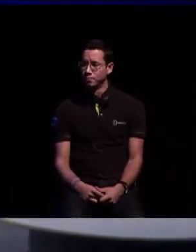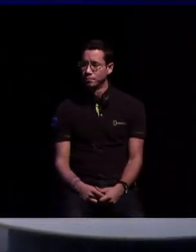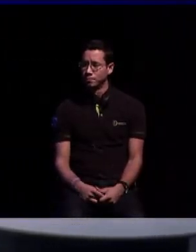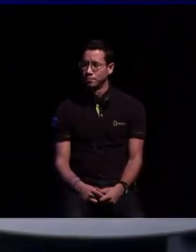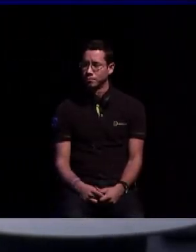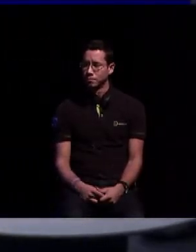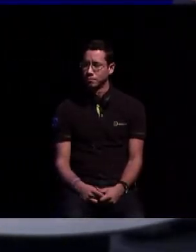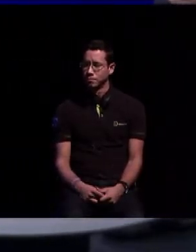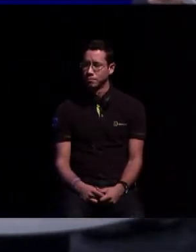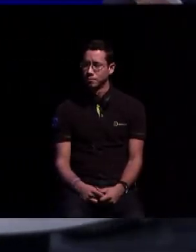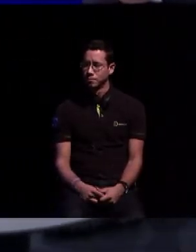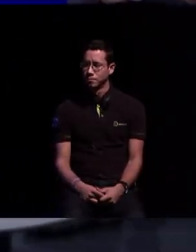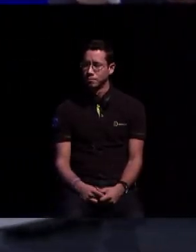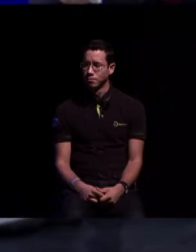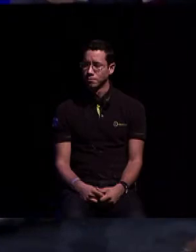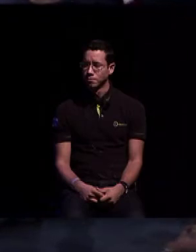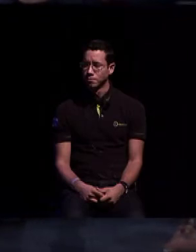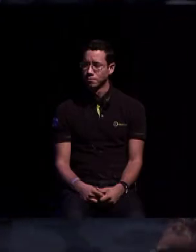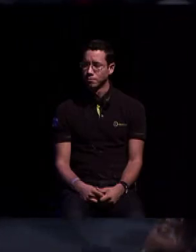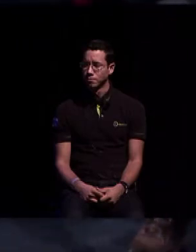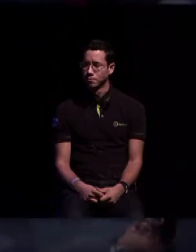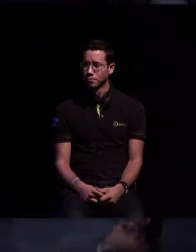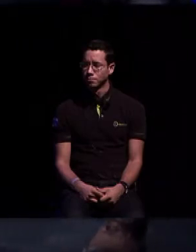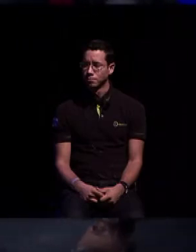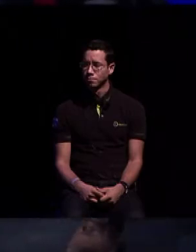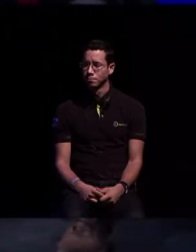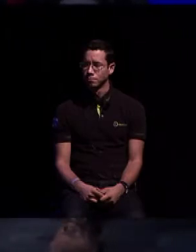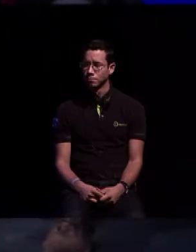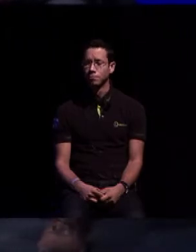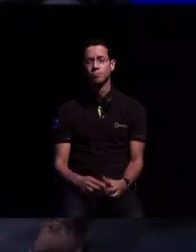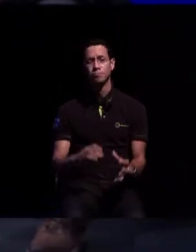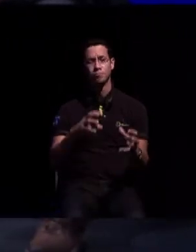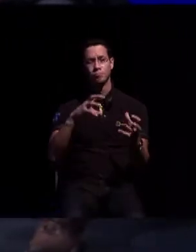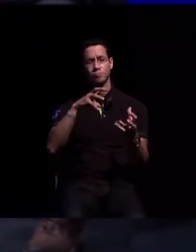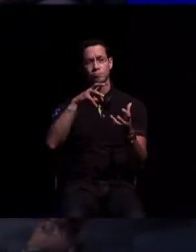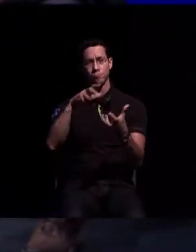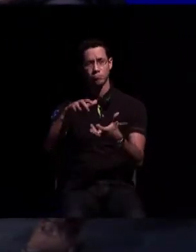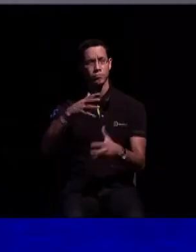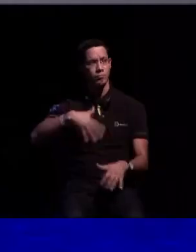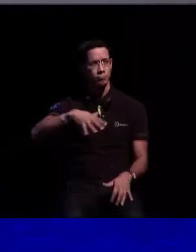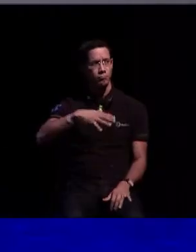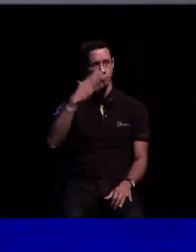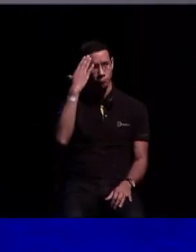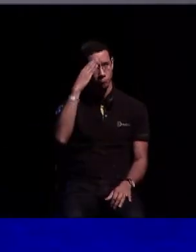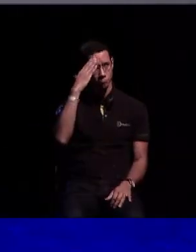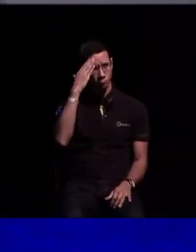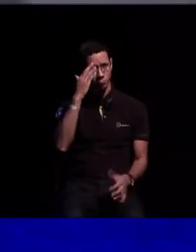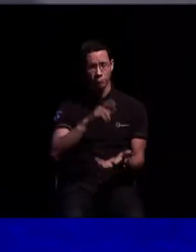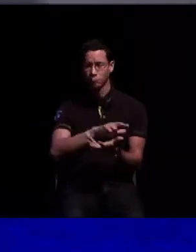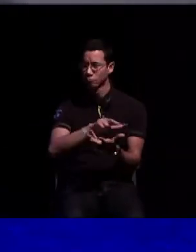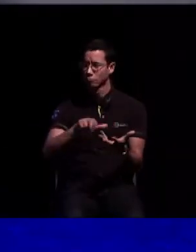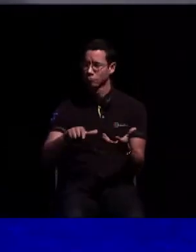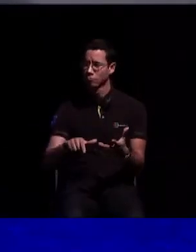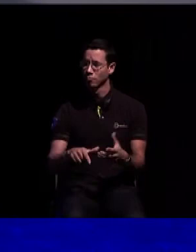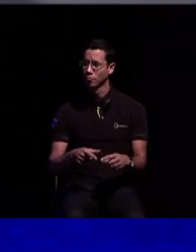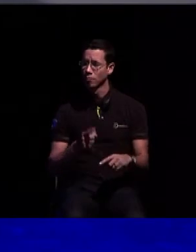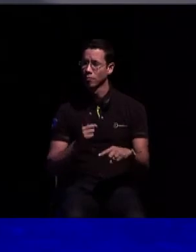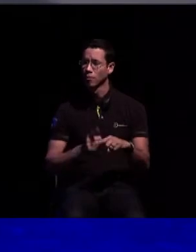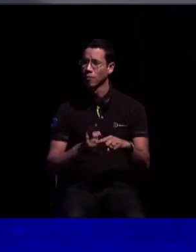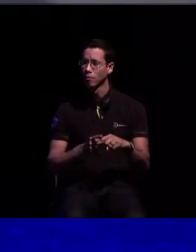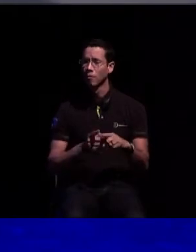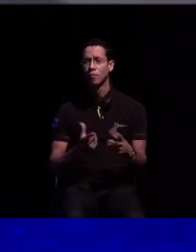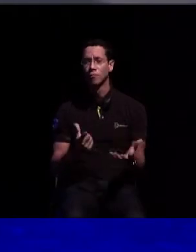porque sem isso a gente não entende não só o mundo onde a gente vive, em nenhuma das suas instâncias, a gente não sabe por que a gente